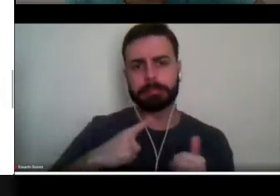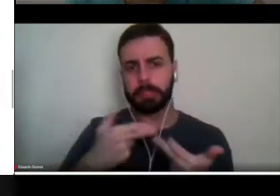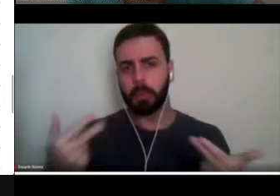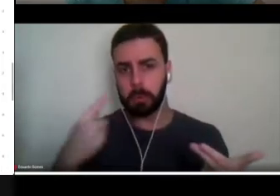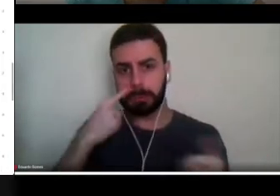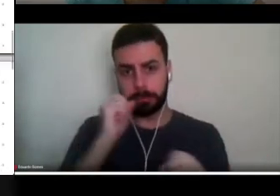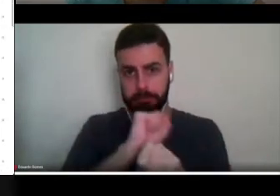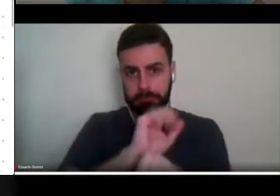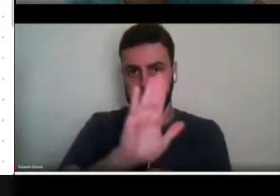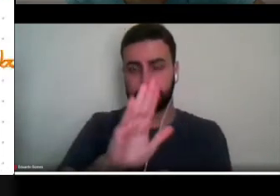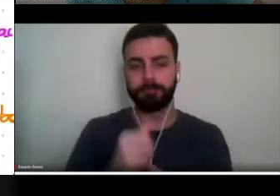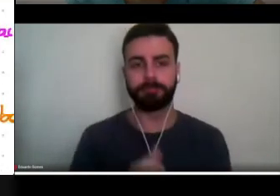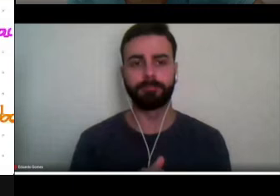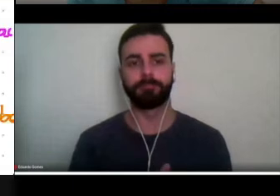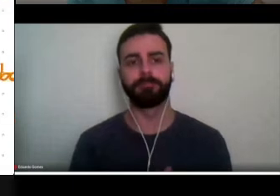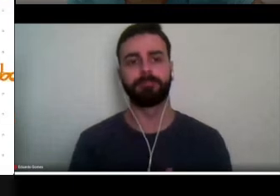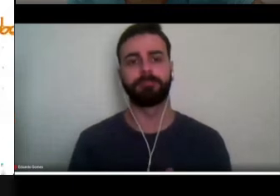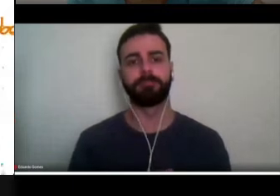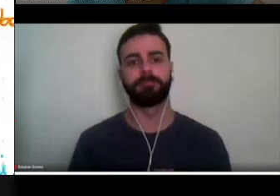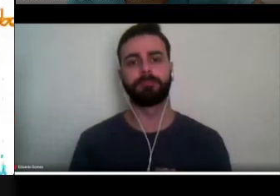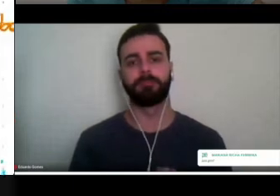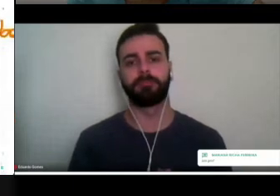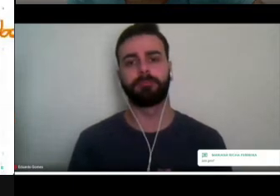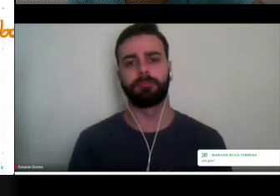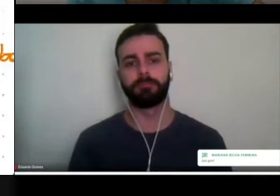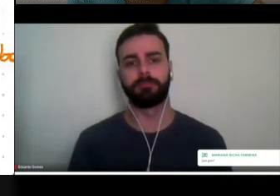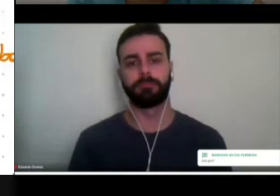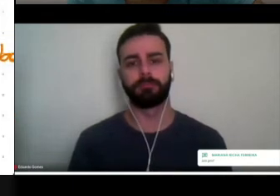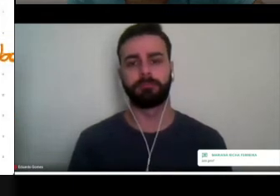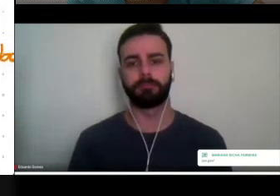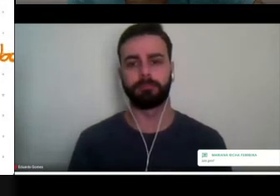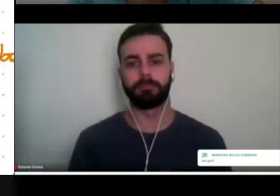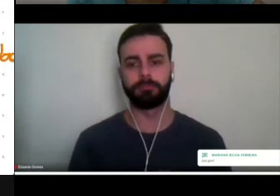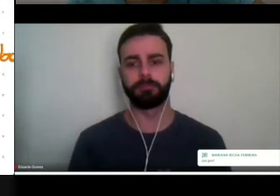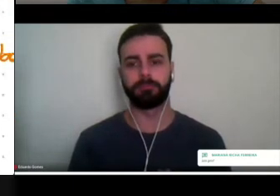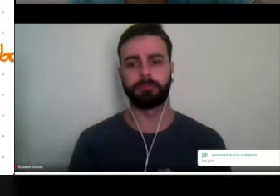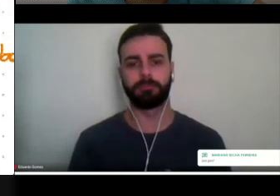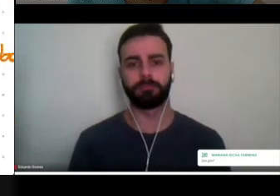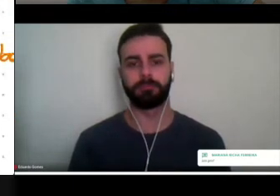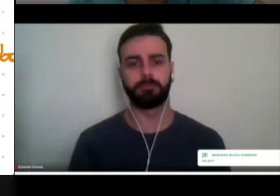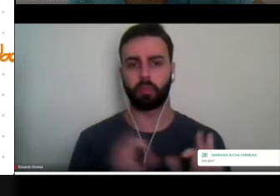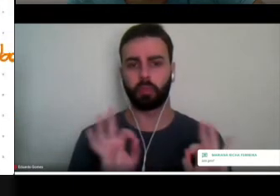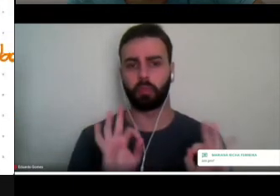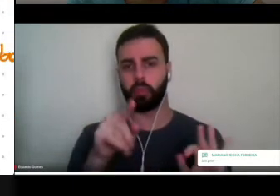Não, isso aqui não. A gente já discutiu isso aqui.